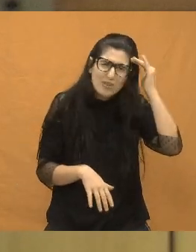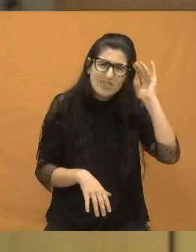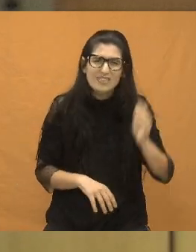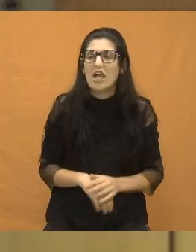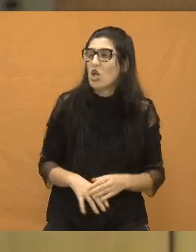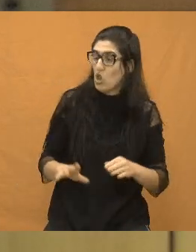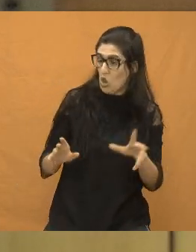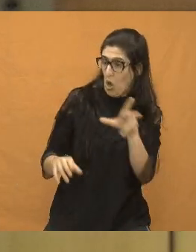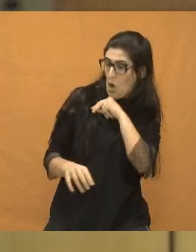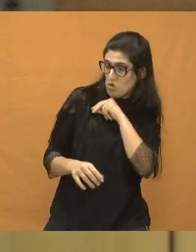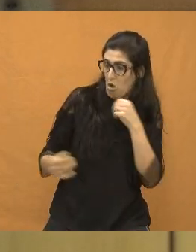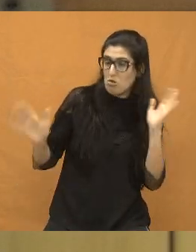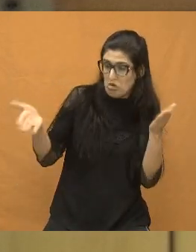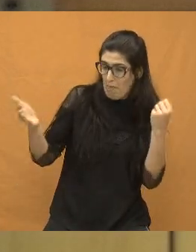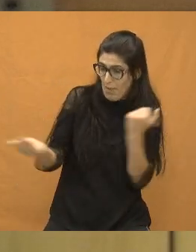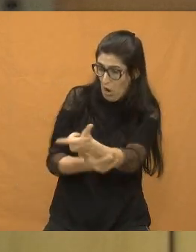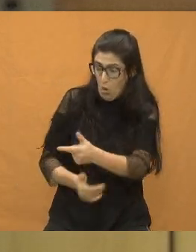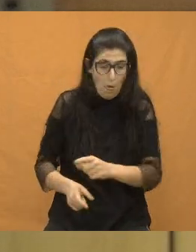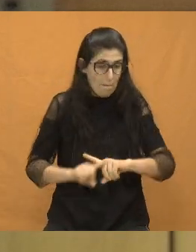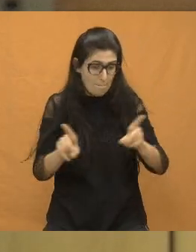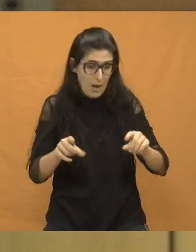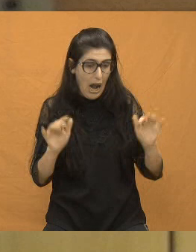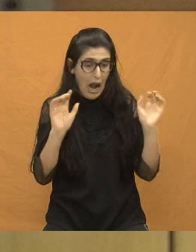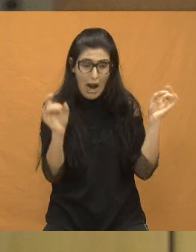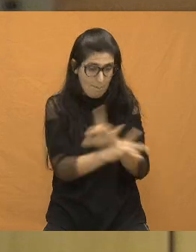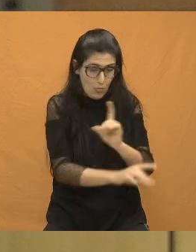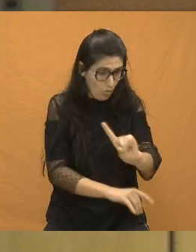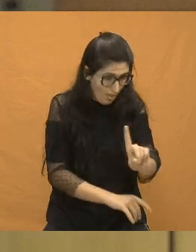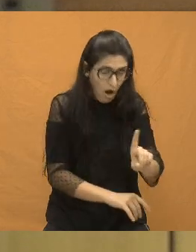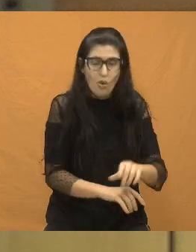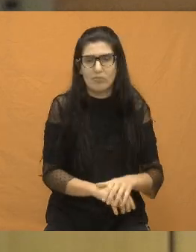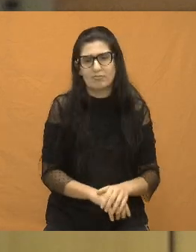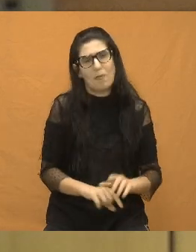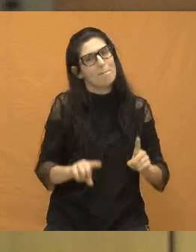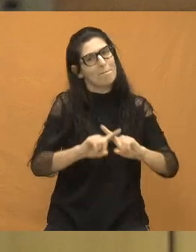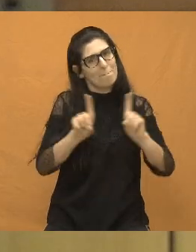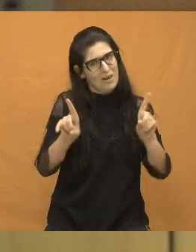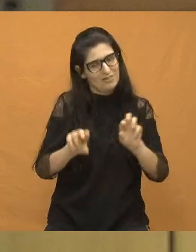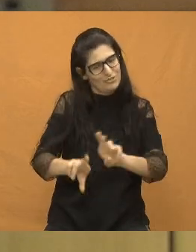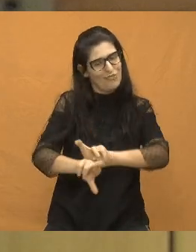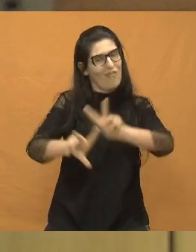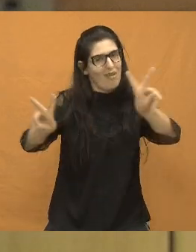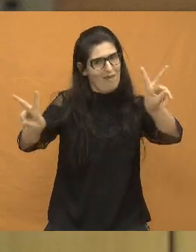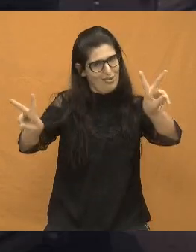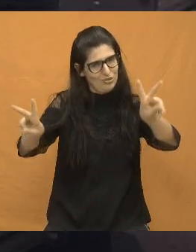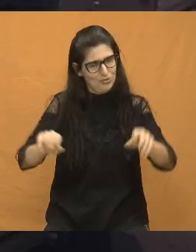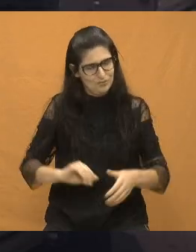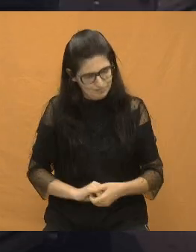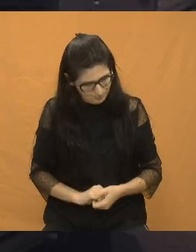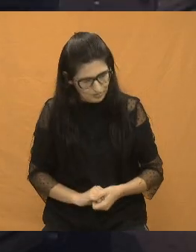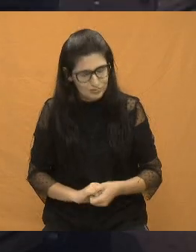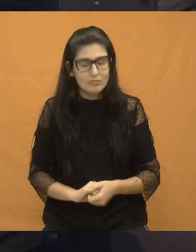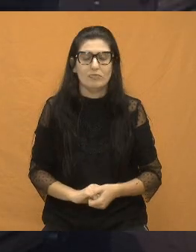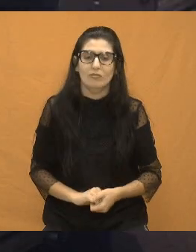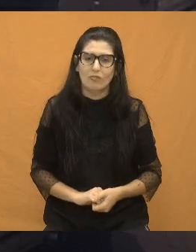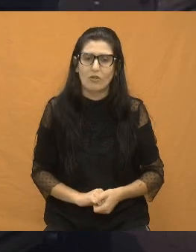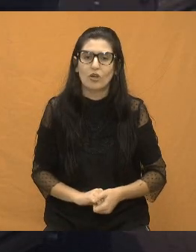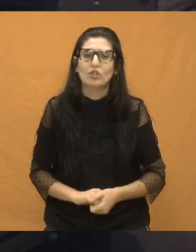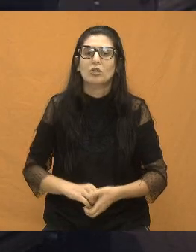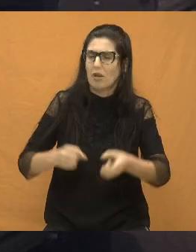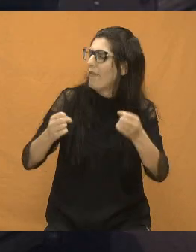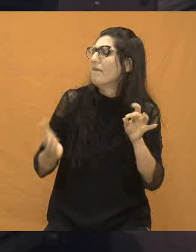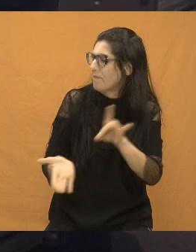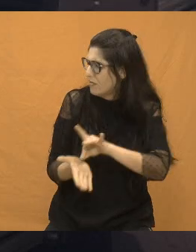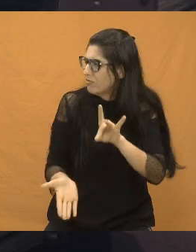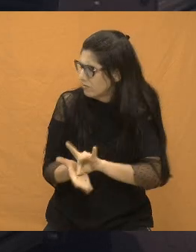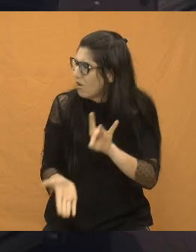já pagou e a pessoa nem fez o serviço. Não é dessa forma que funciona. Lucimar, só fazer um complemento. Correto o